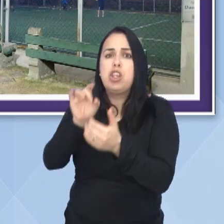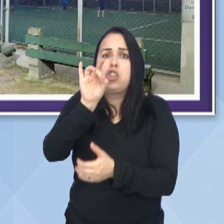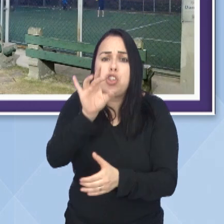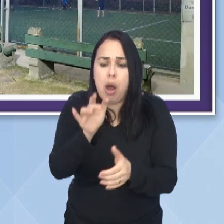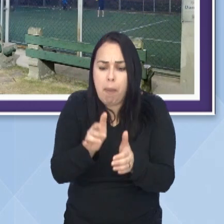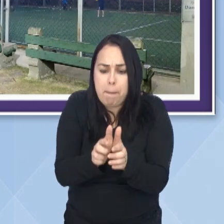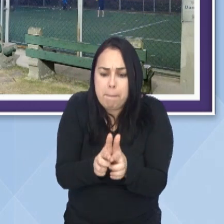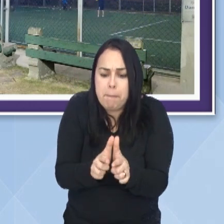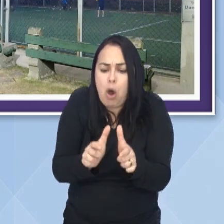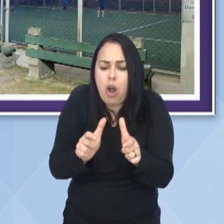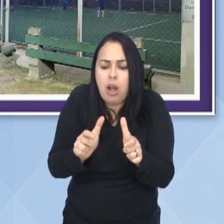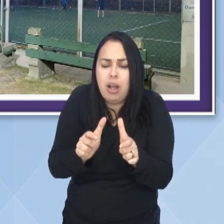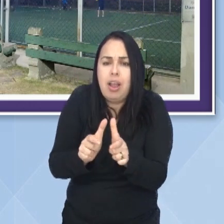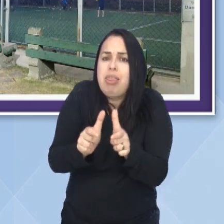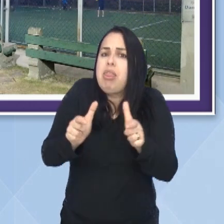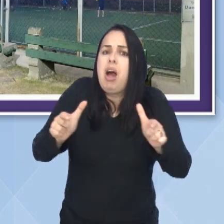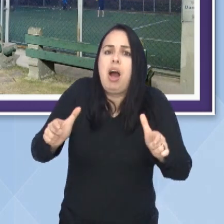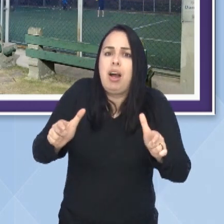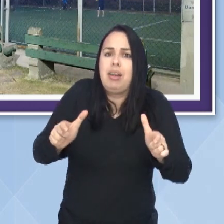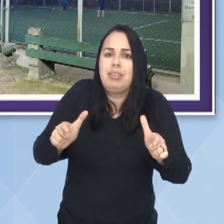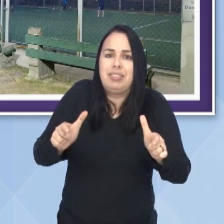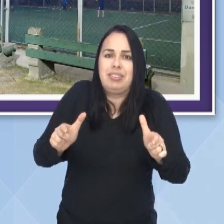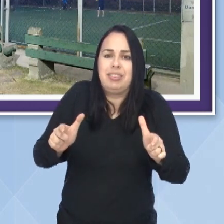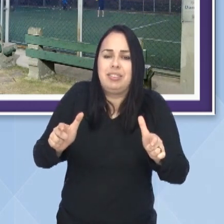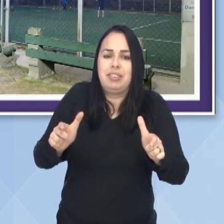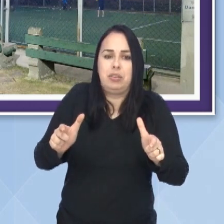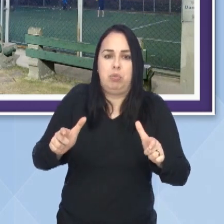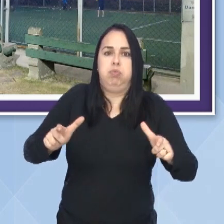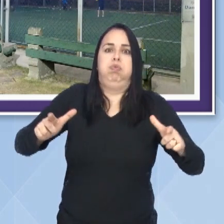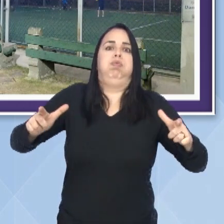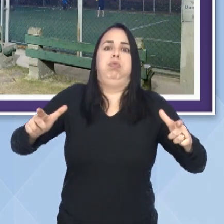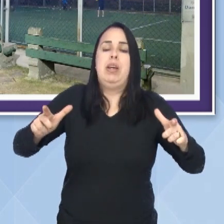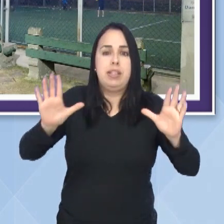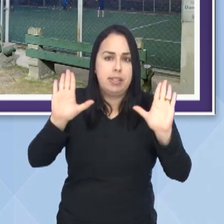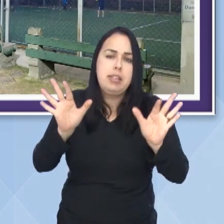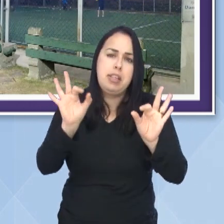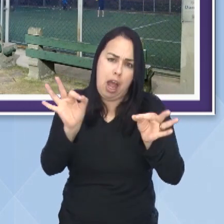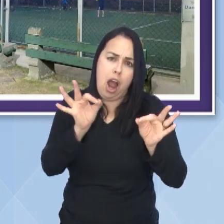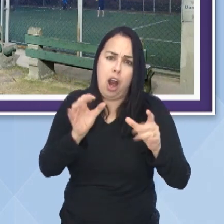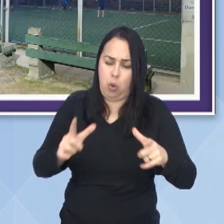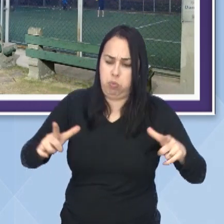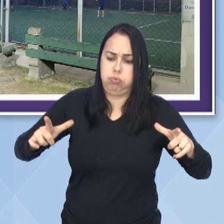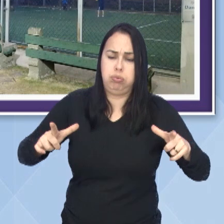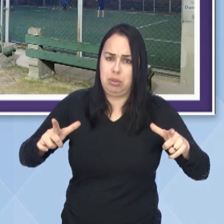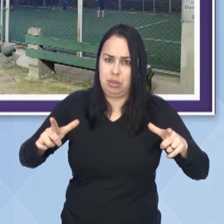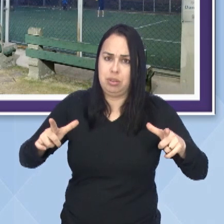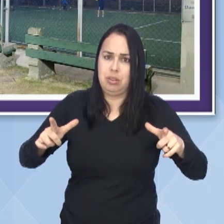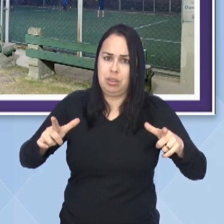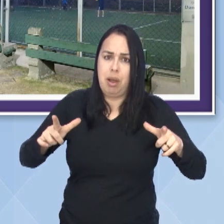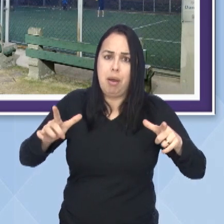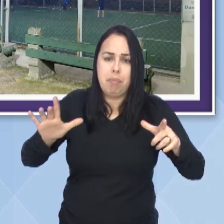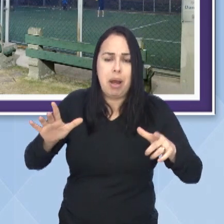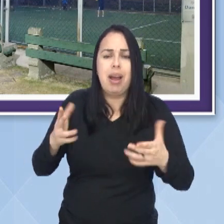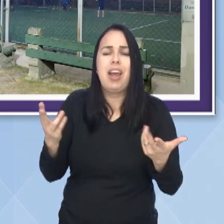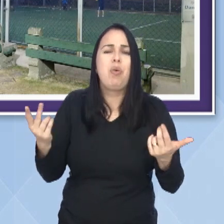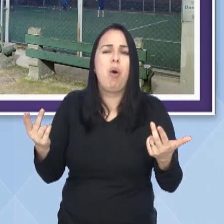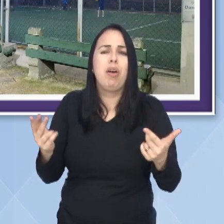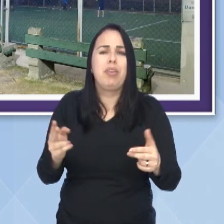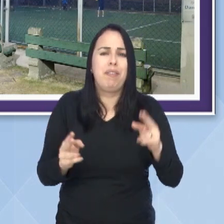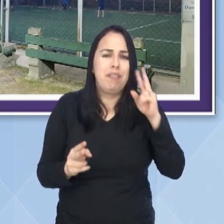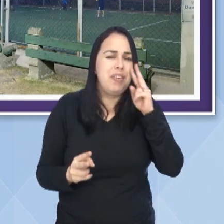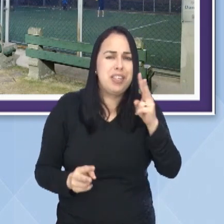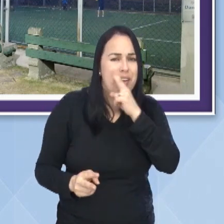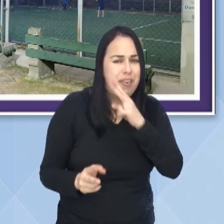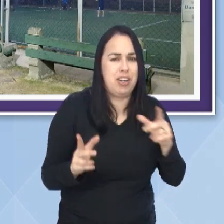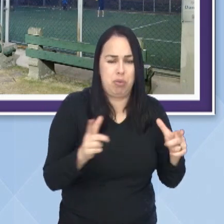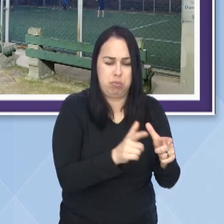pouco mais. Aqui realmente não dava para fazer uma quadra inteira, como dava para fazer no Frei Galvão, como foi feito na